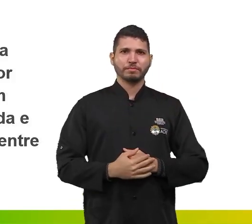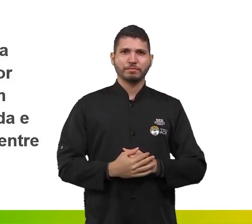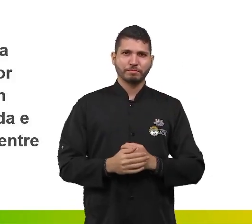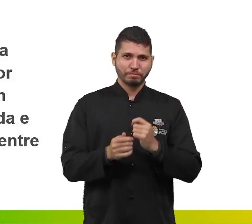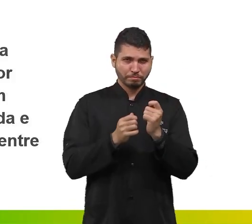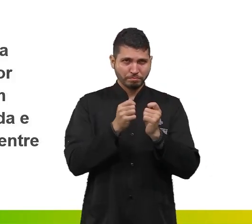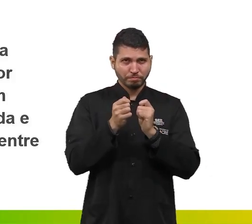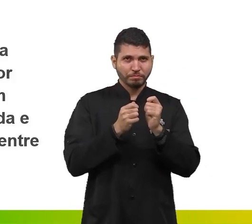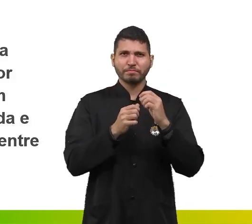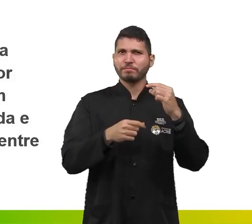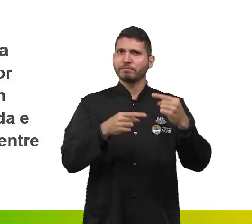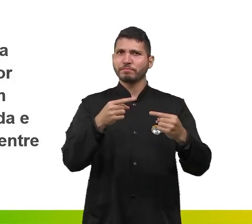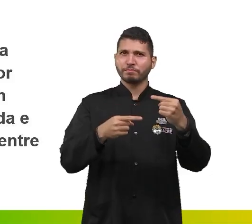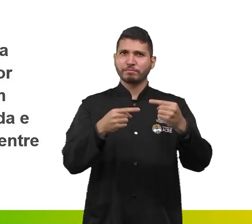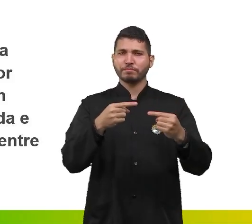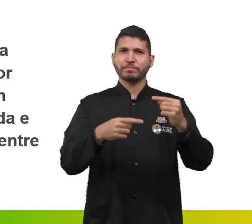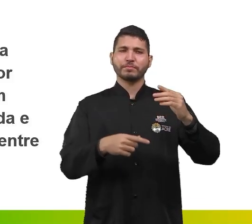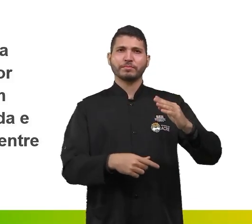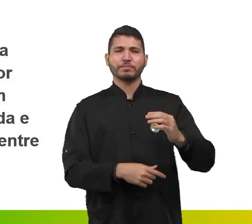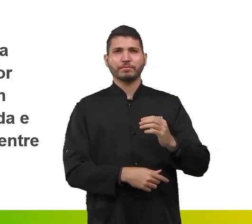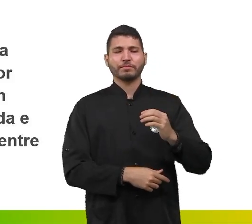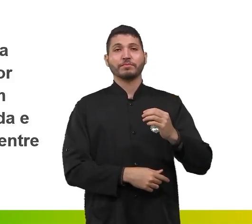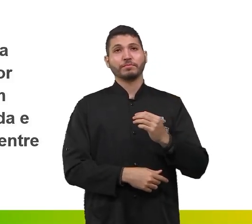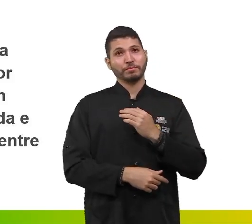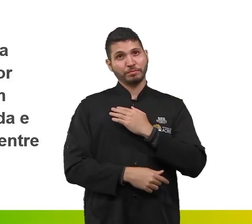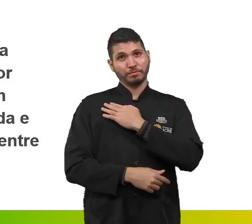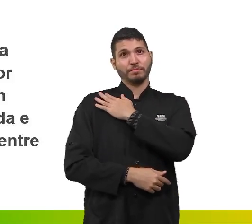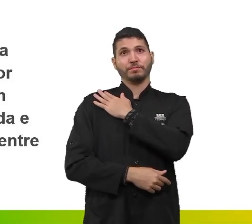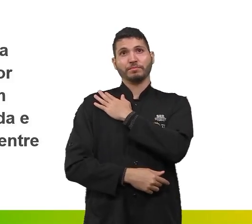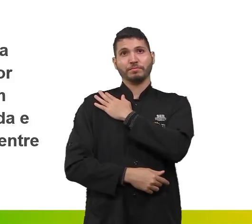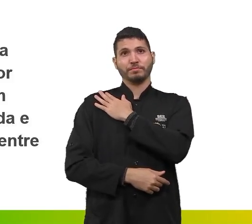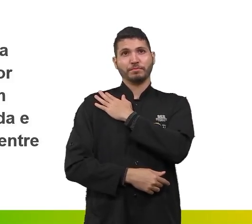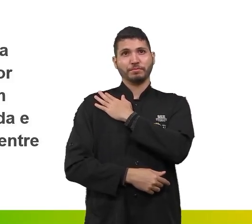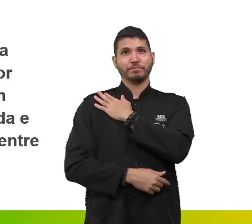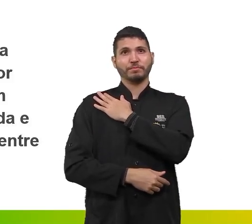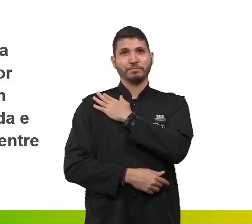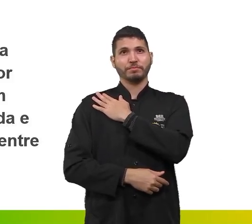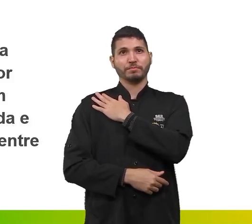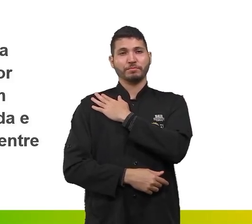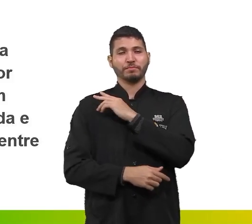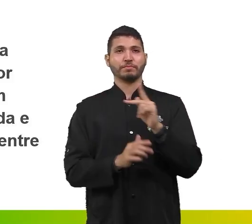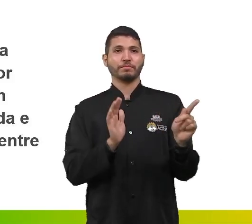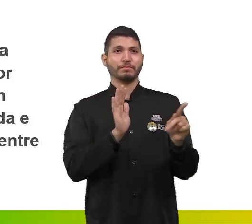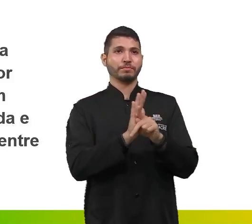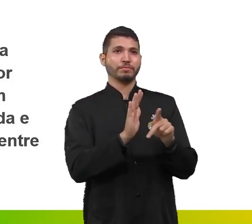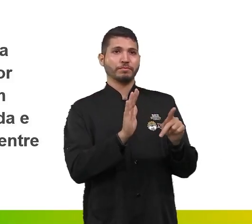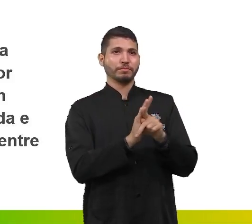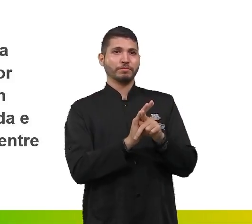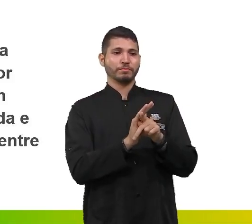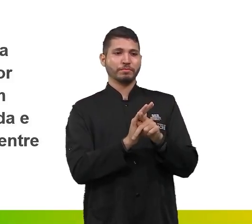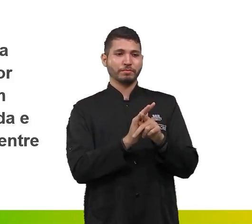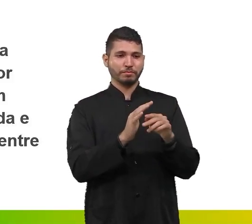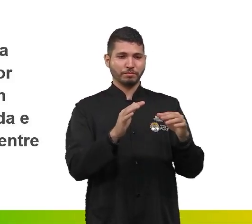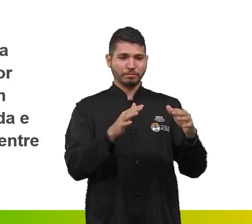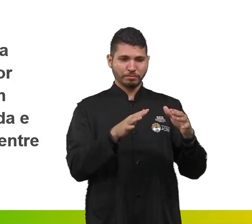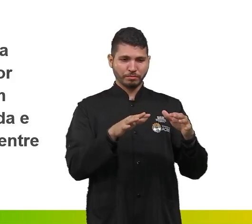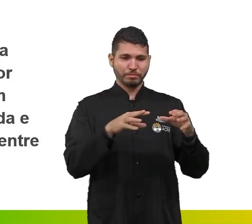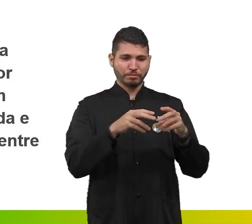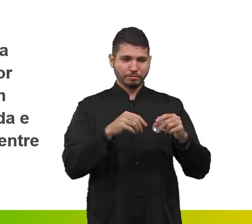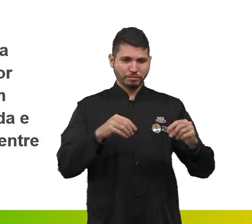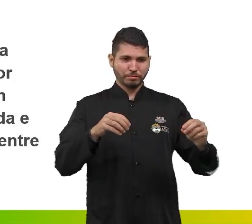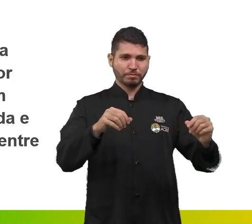controle político e militar exclusivo dentro de suas fronteiras